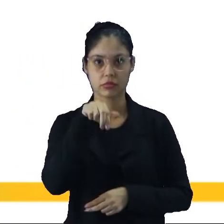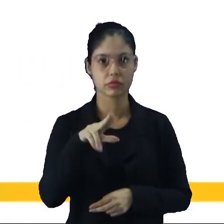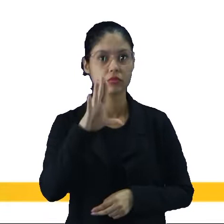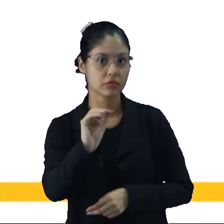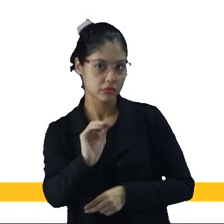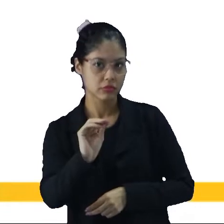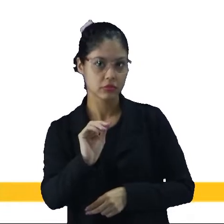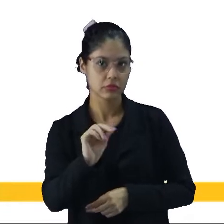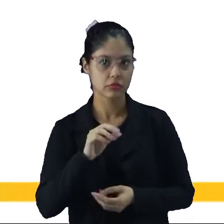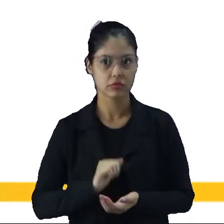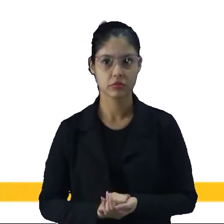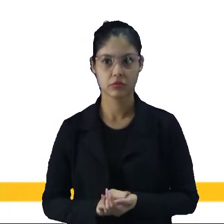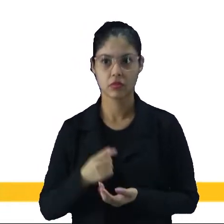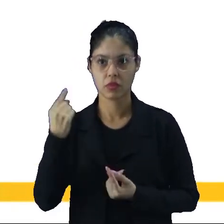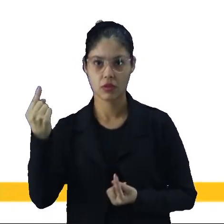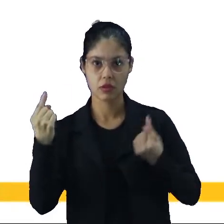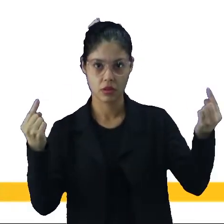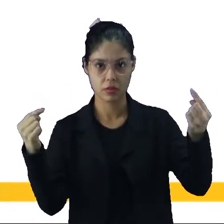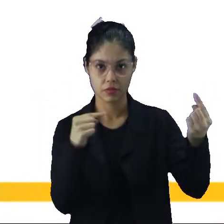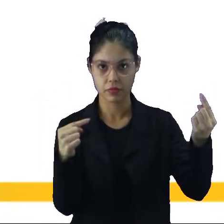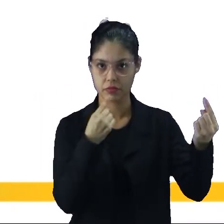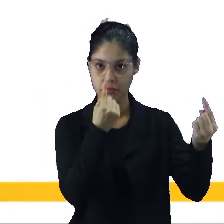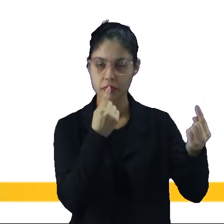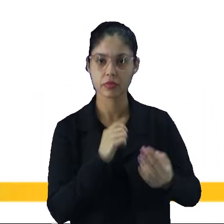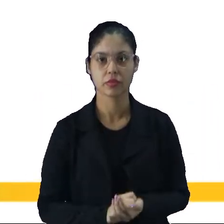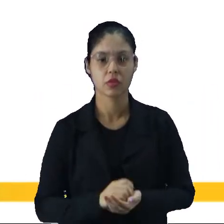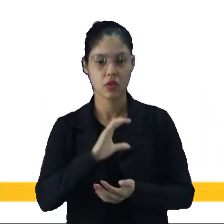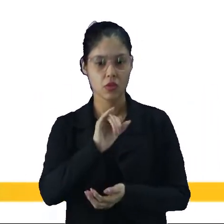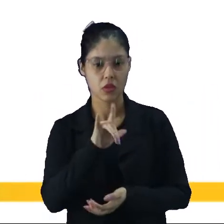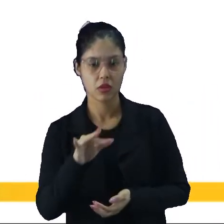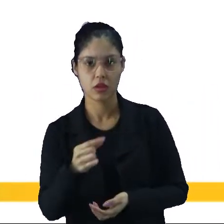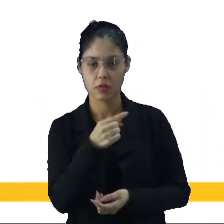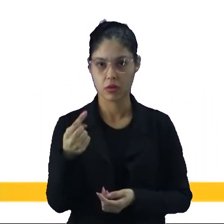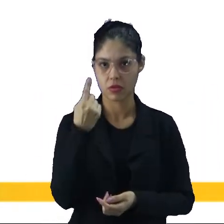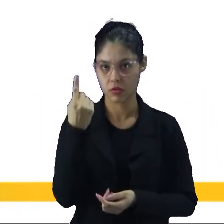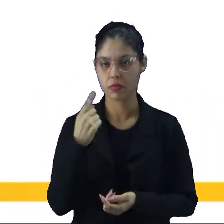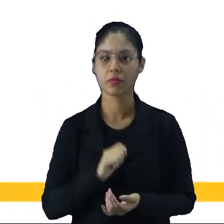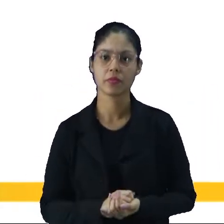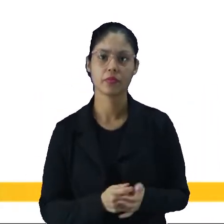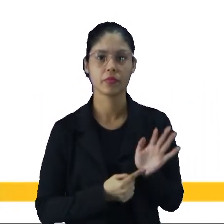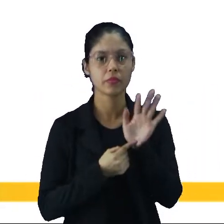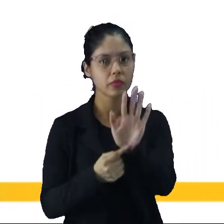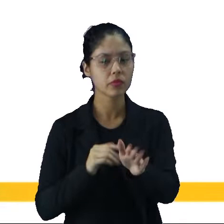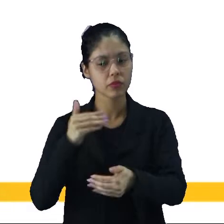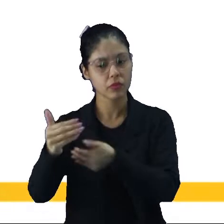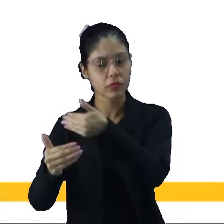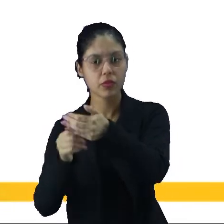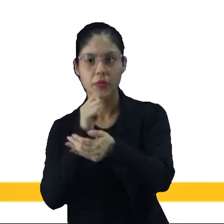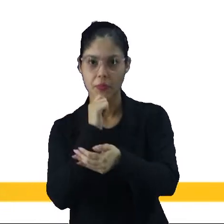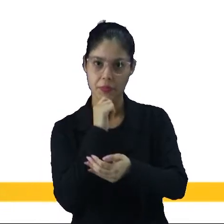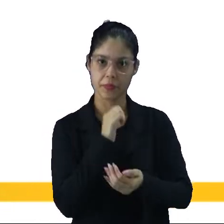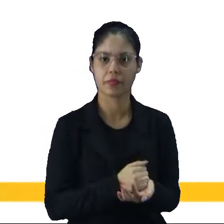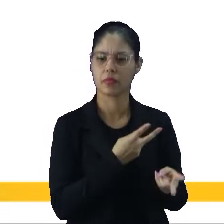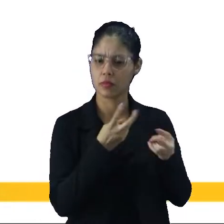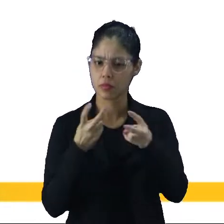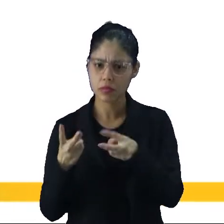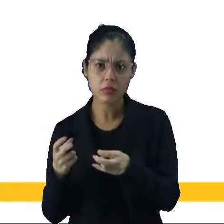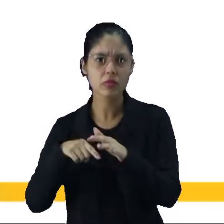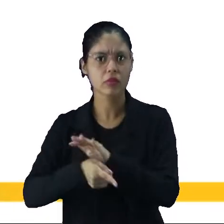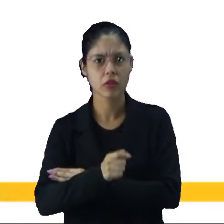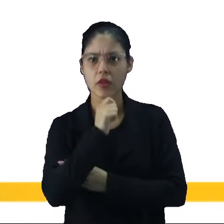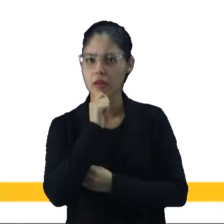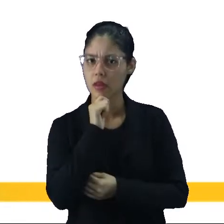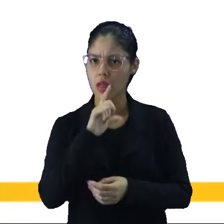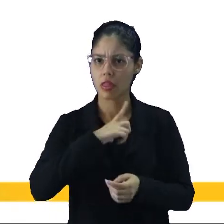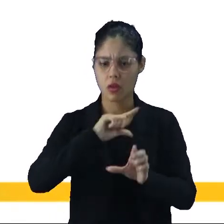vai variar de 1 a -1 e o cosseno vai de -1 a 1. Mas a gente vai mostrar isso no decorrer. Perceba que internamente eu